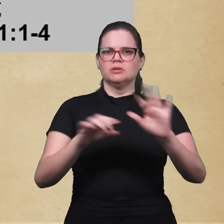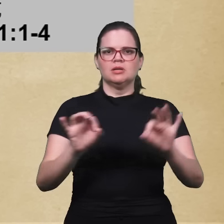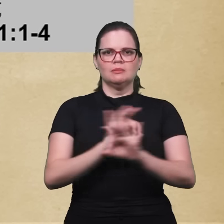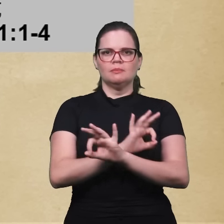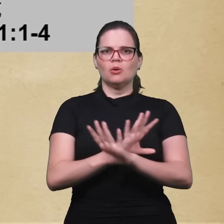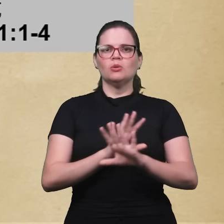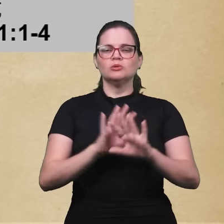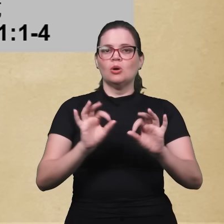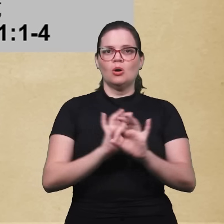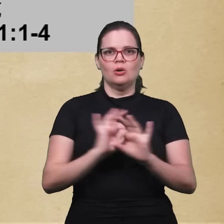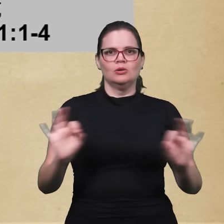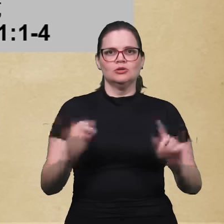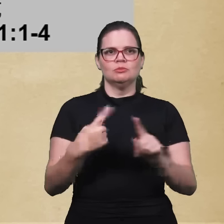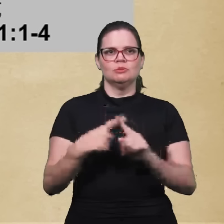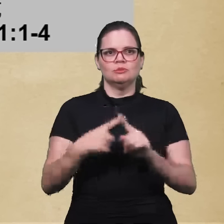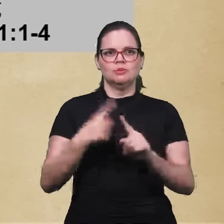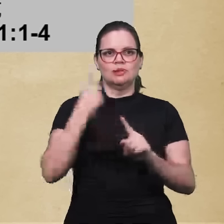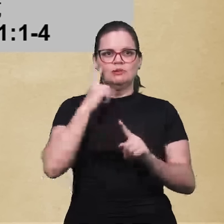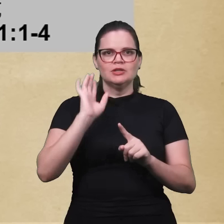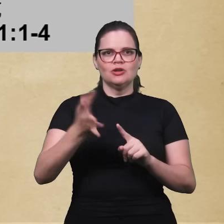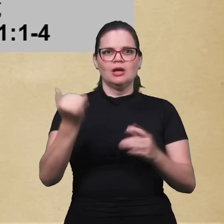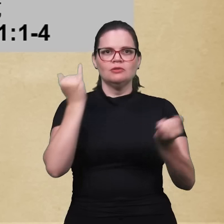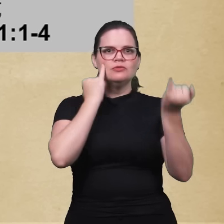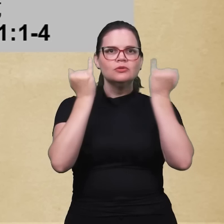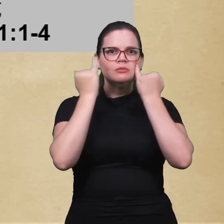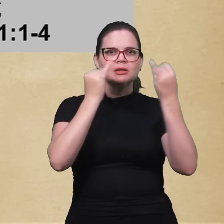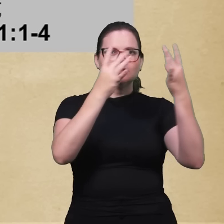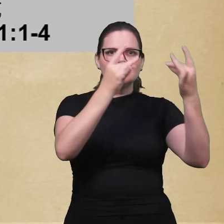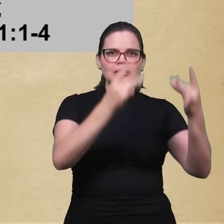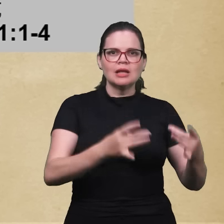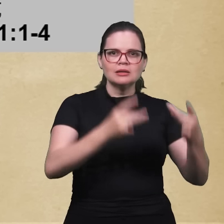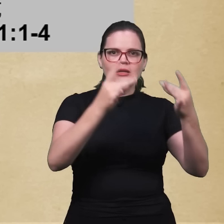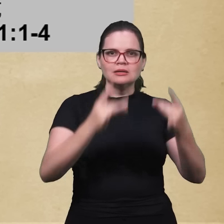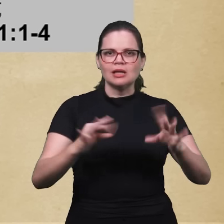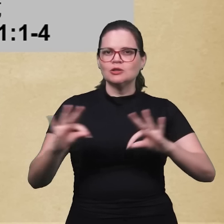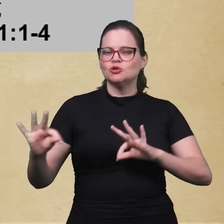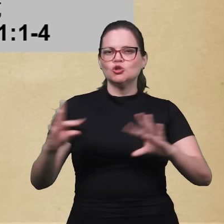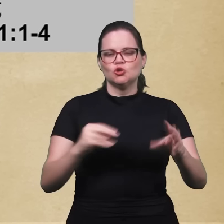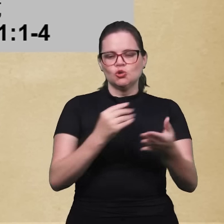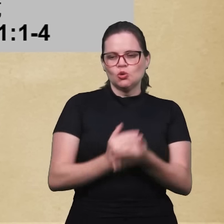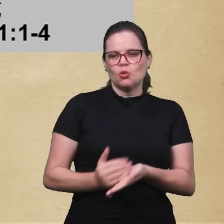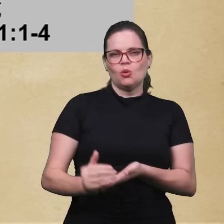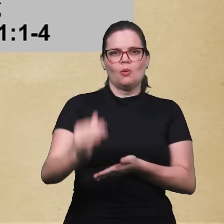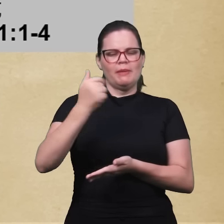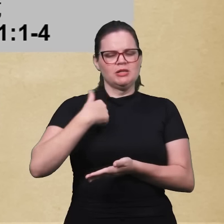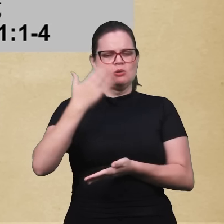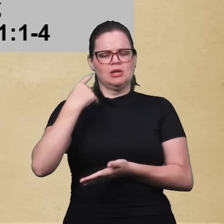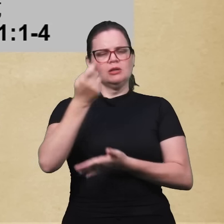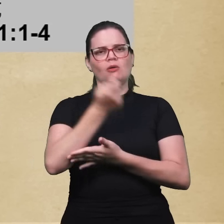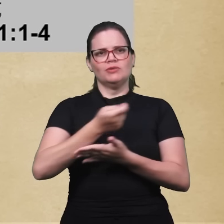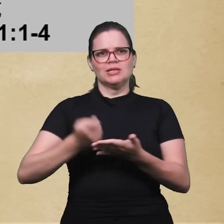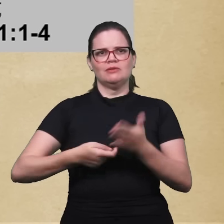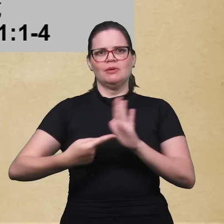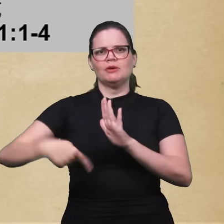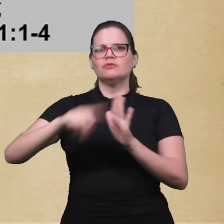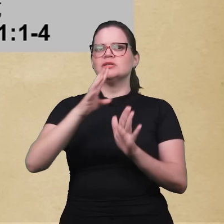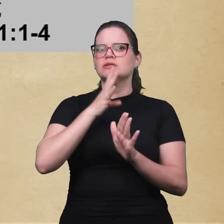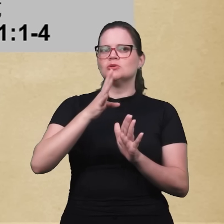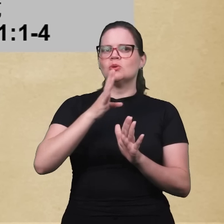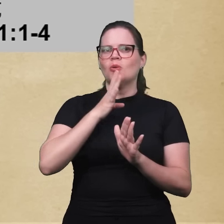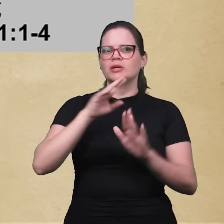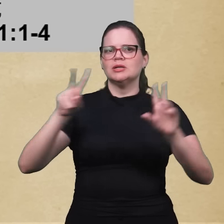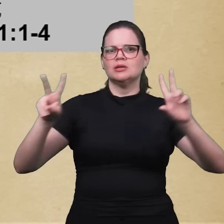por sua ordem, havendo-me já informado minuciosamente de tudo desde o princípio, para que conheças